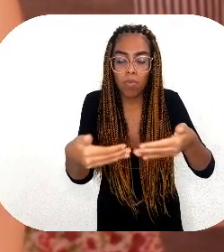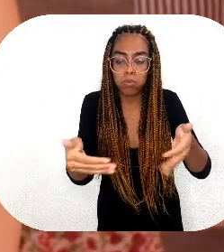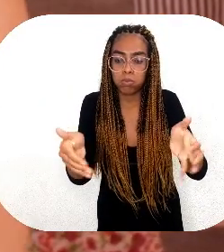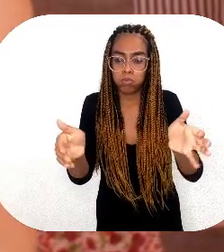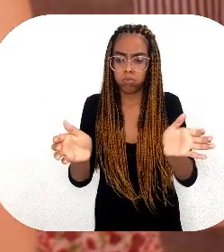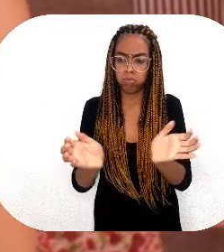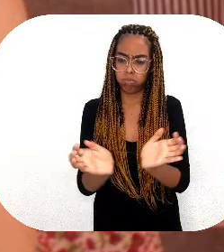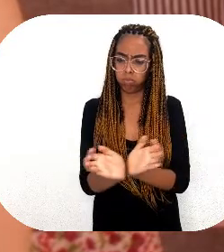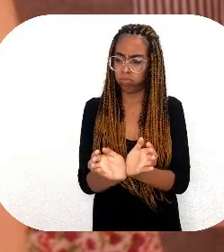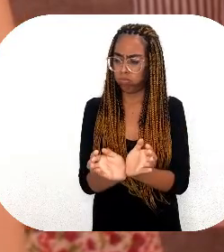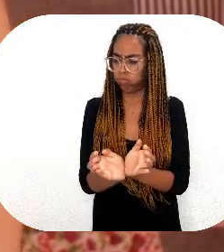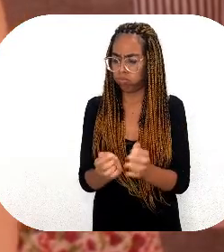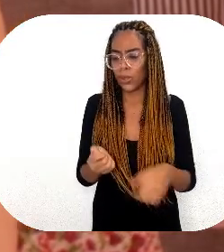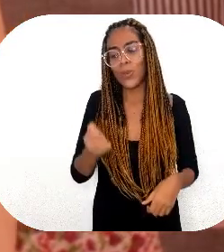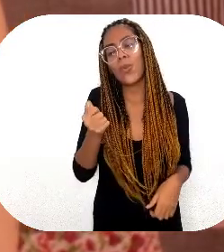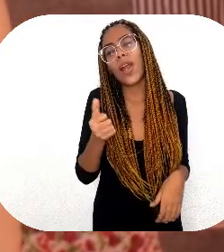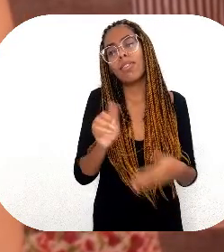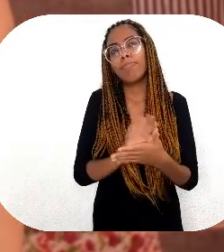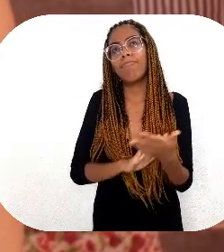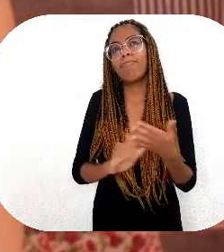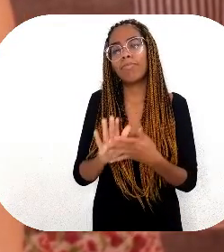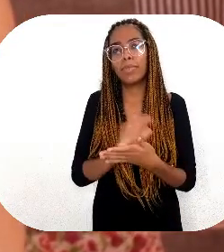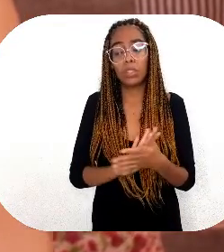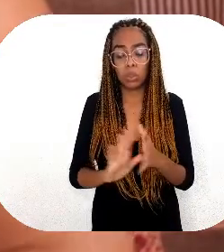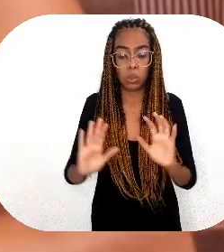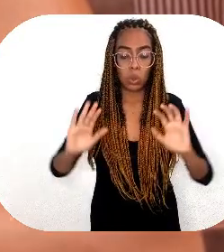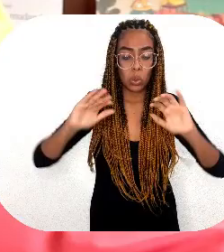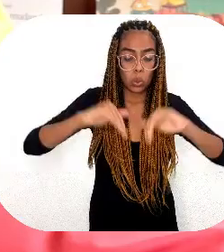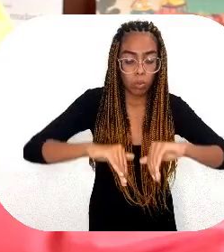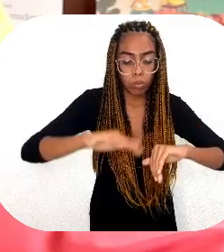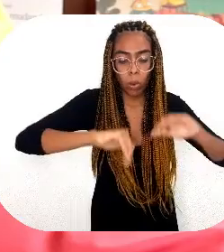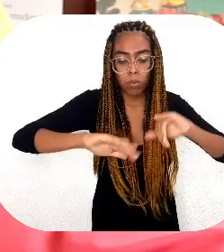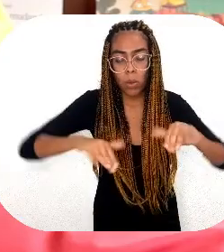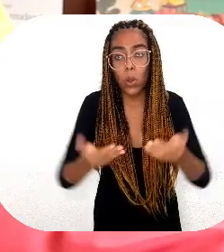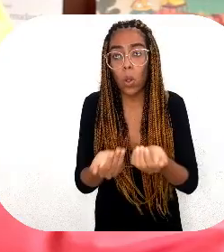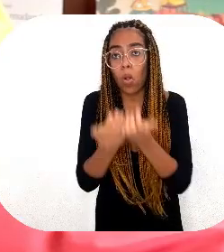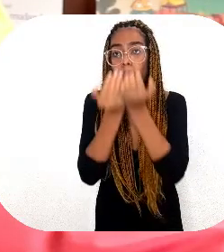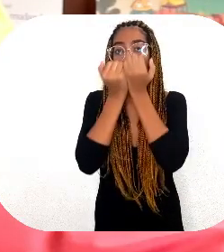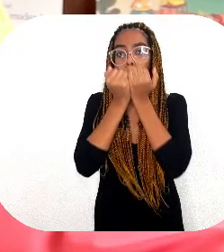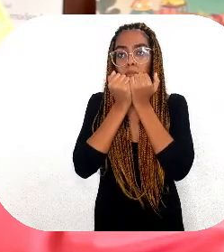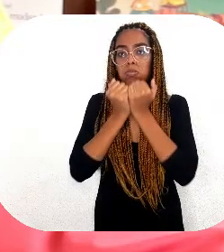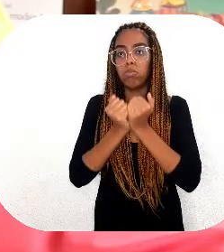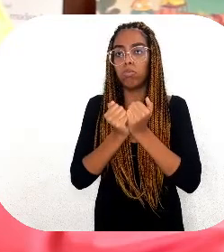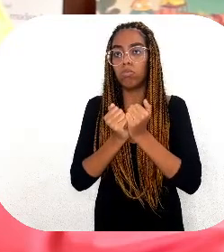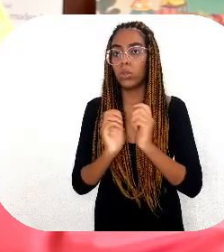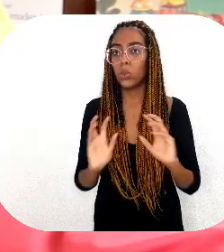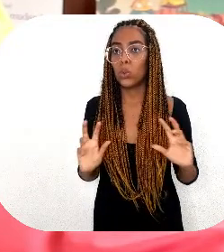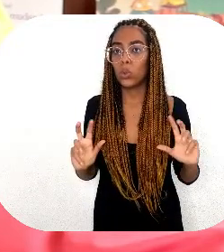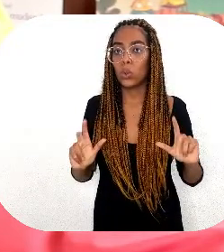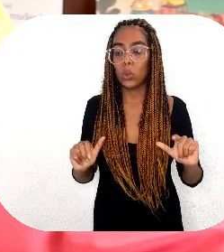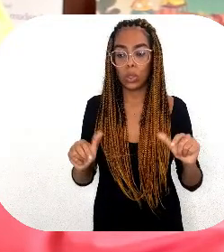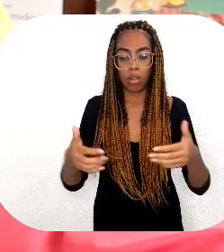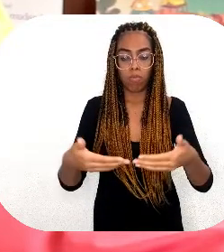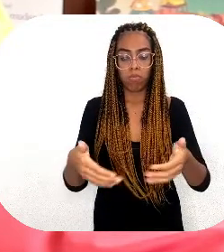foi. Chegou. Que olhou aquela panela de Gui. Com quase nada. Mergulhou